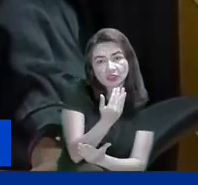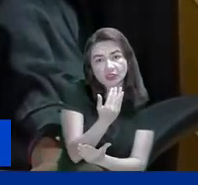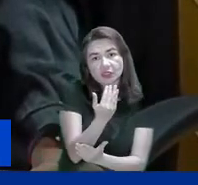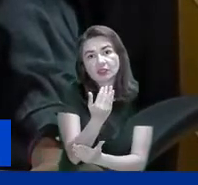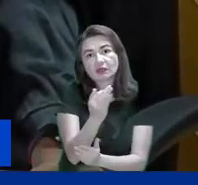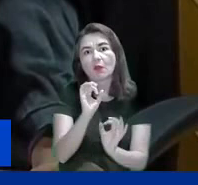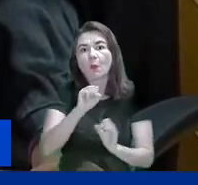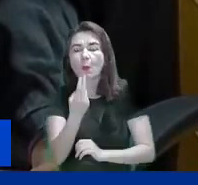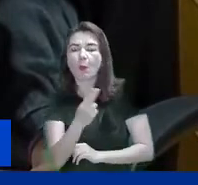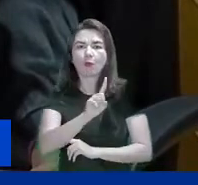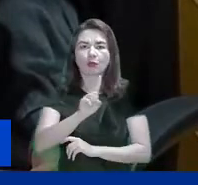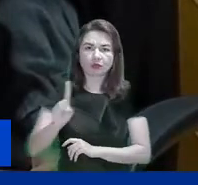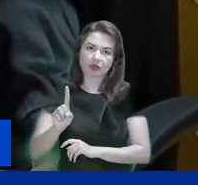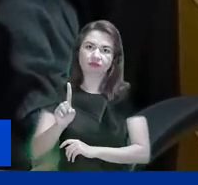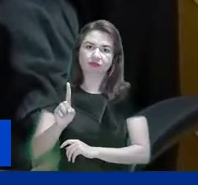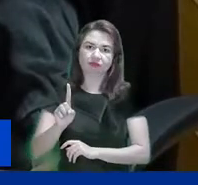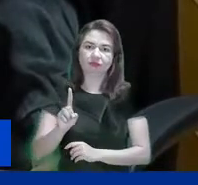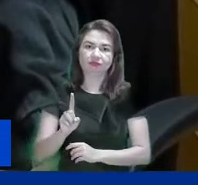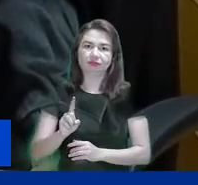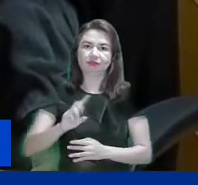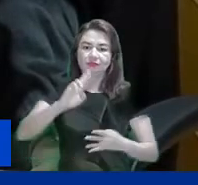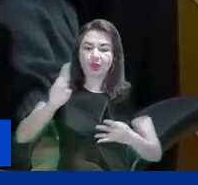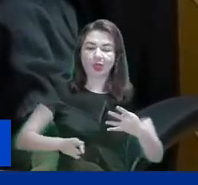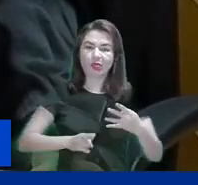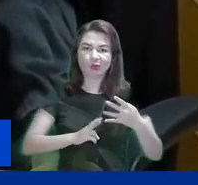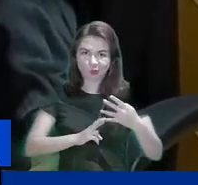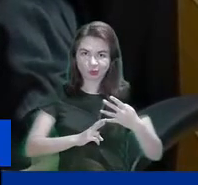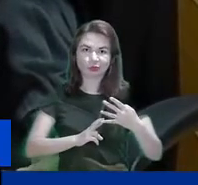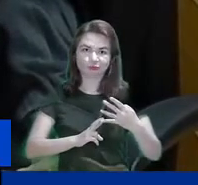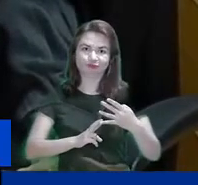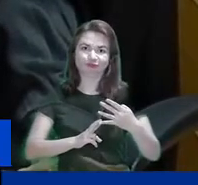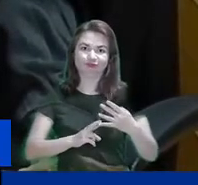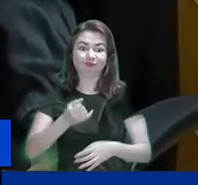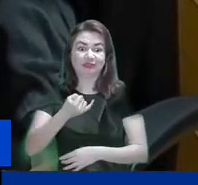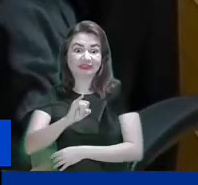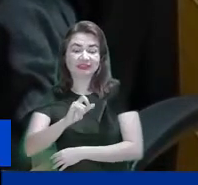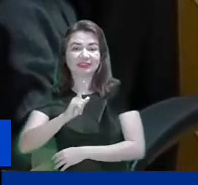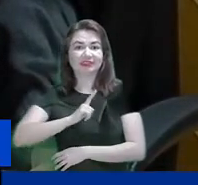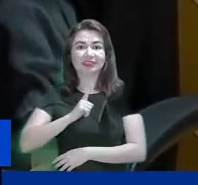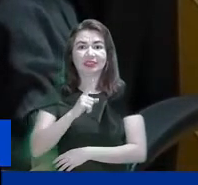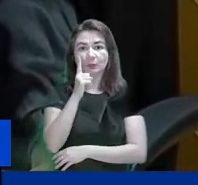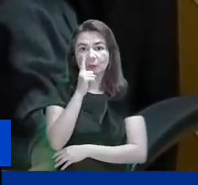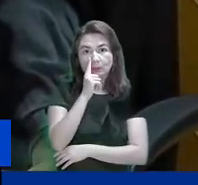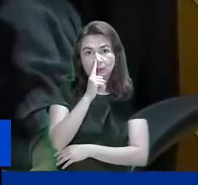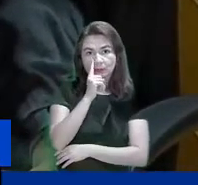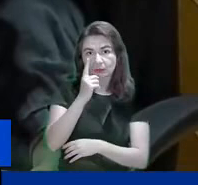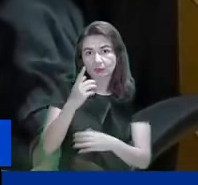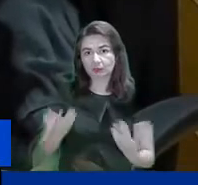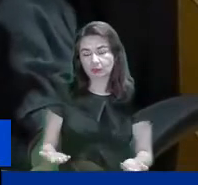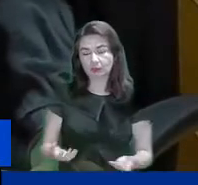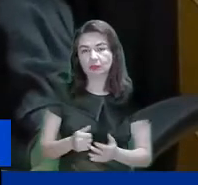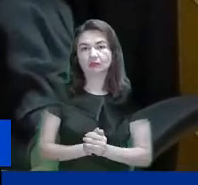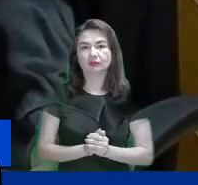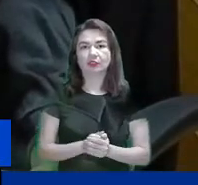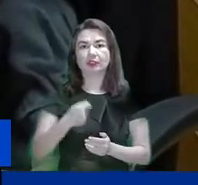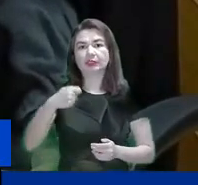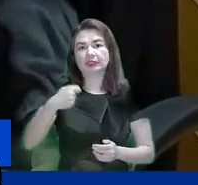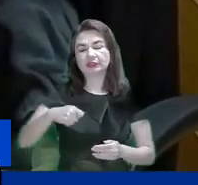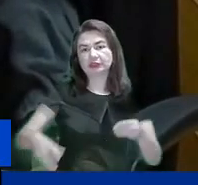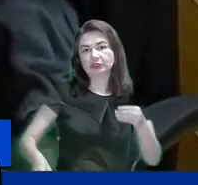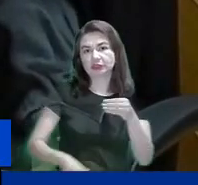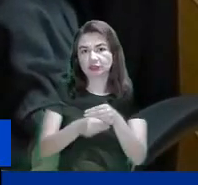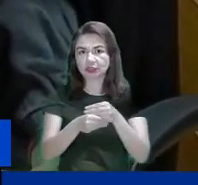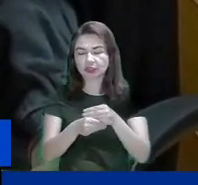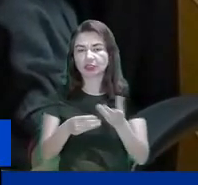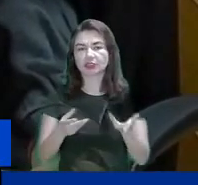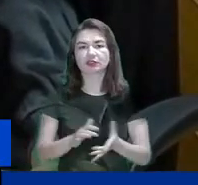recurso, né? Para que saber se existe a suposta falha e mereça integração na